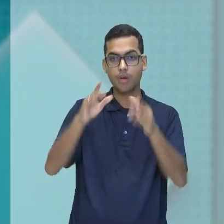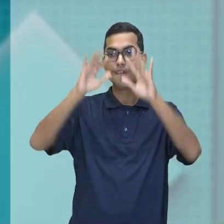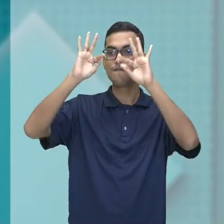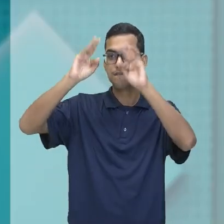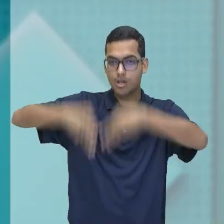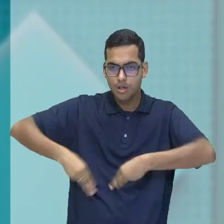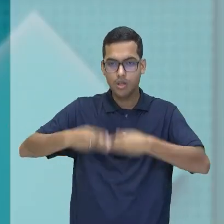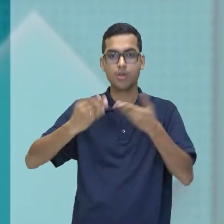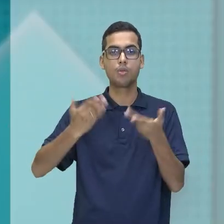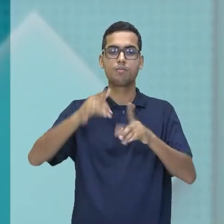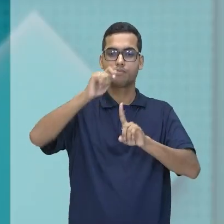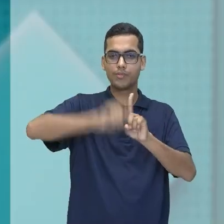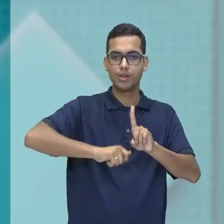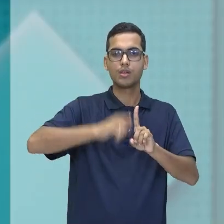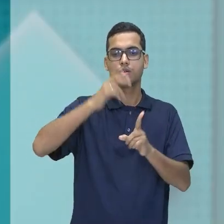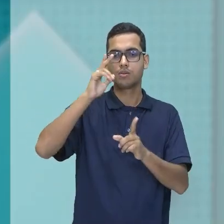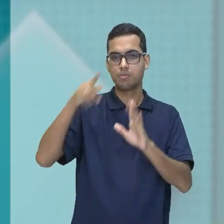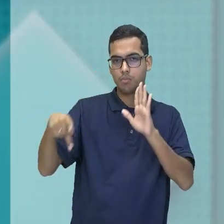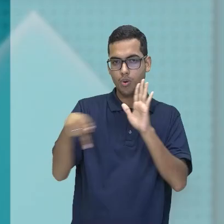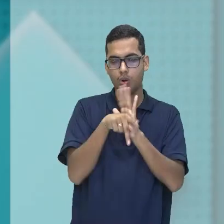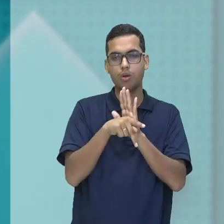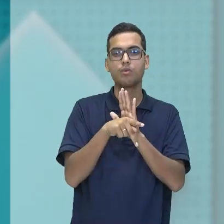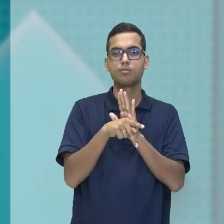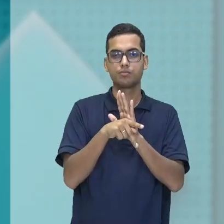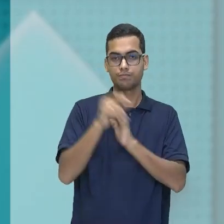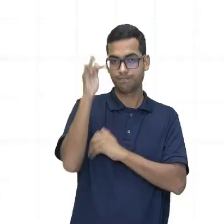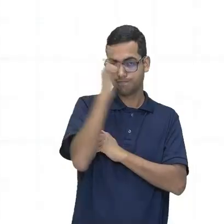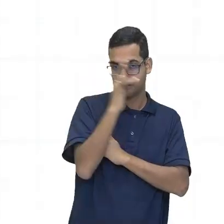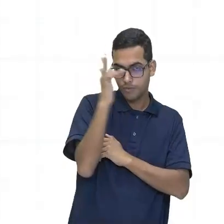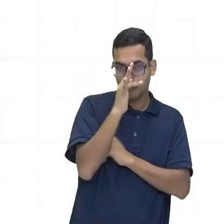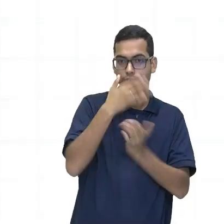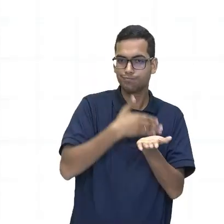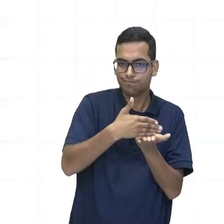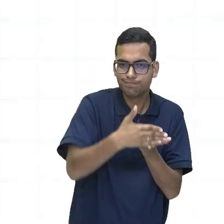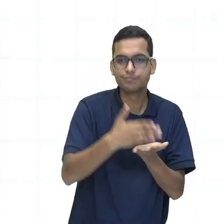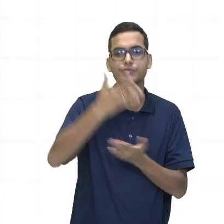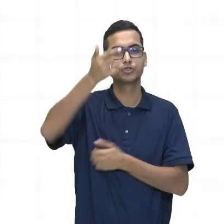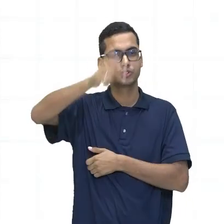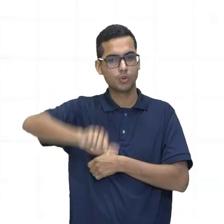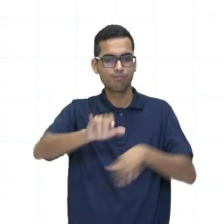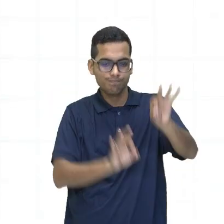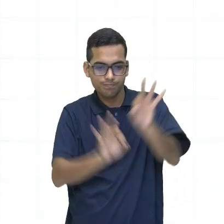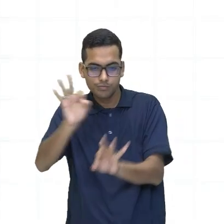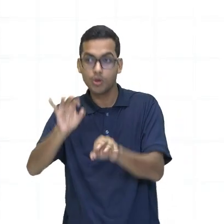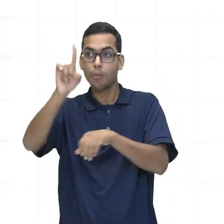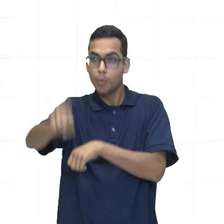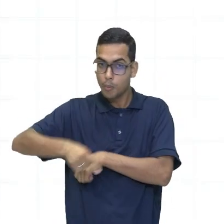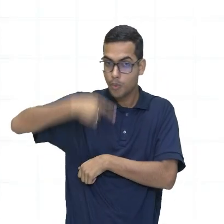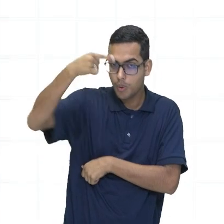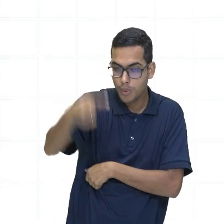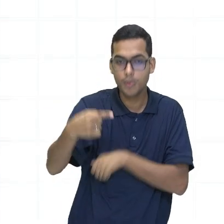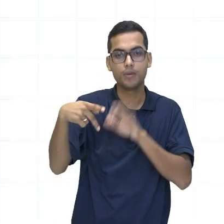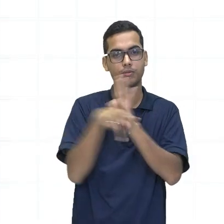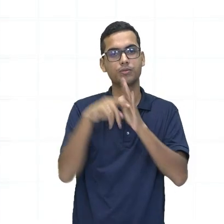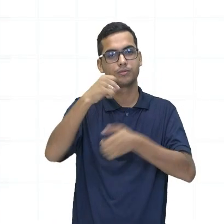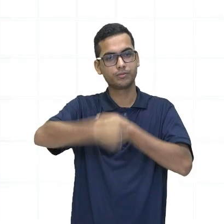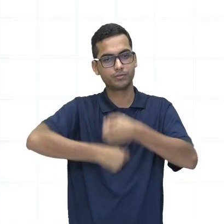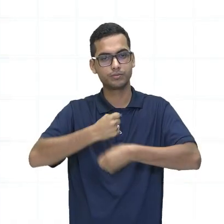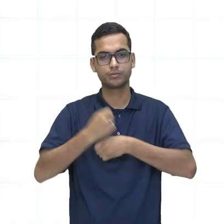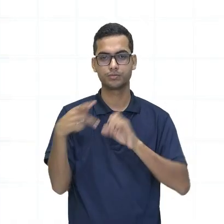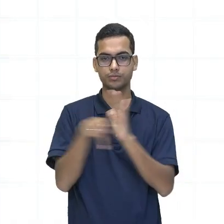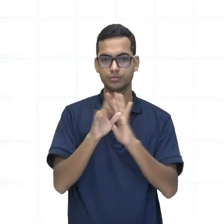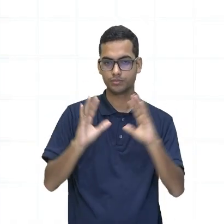vocês uma imagem de uma escola de samba do Rio de Janeiro. Aí vocês têm a Mangueira, que